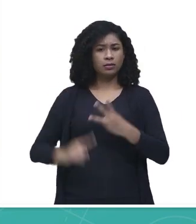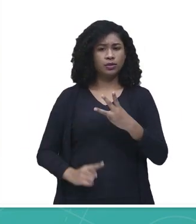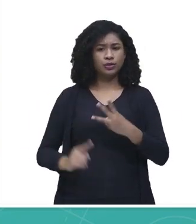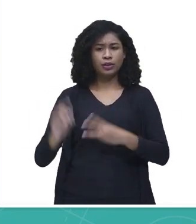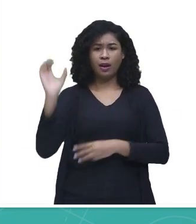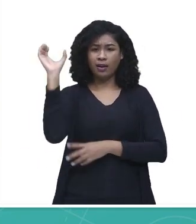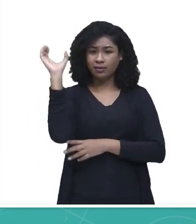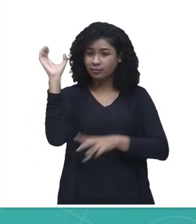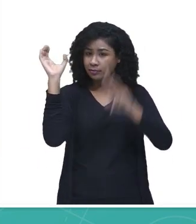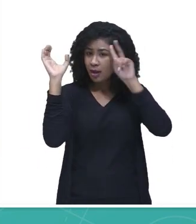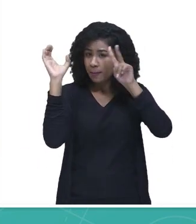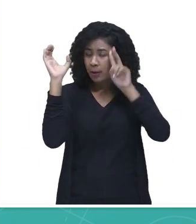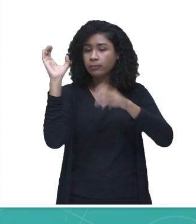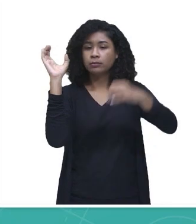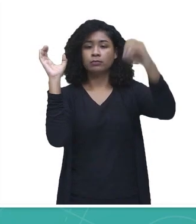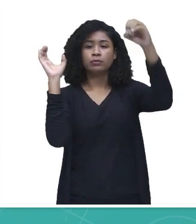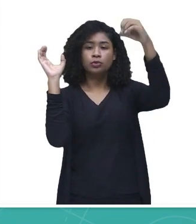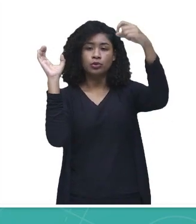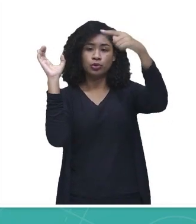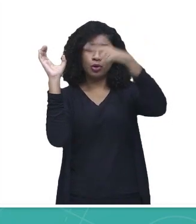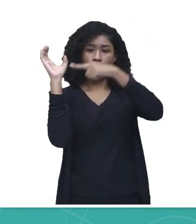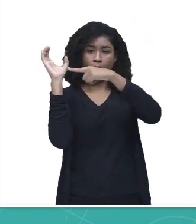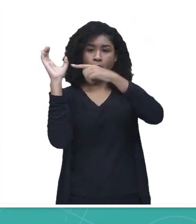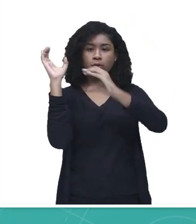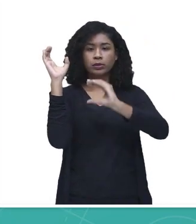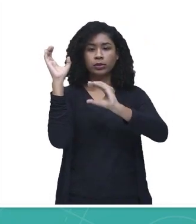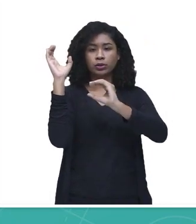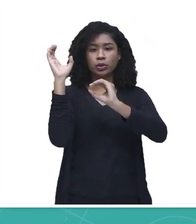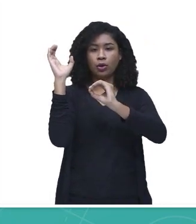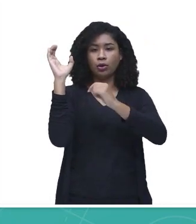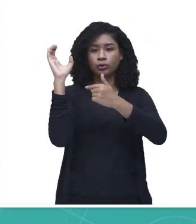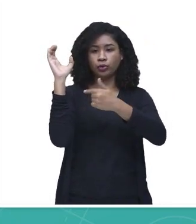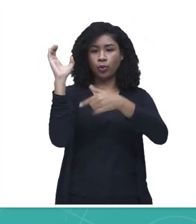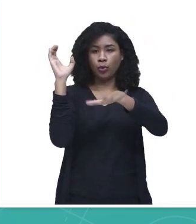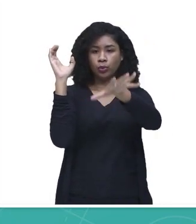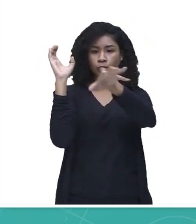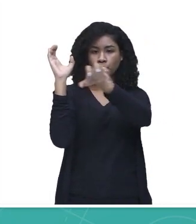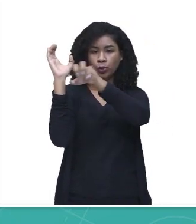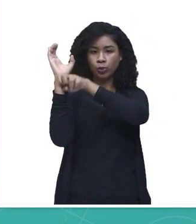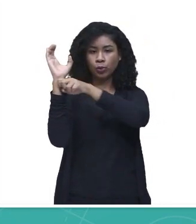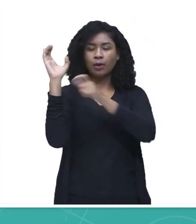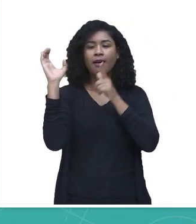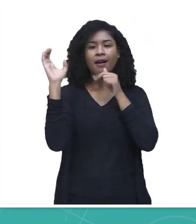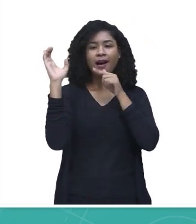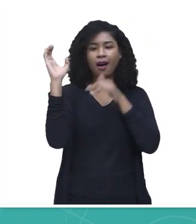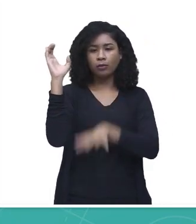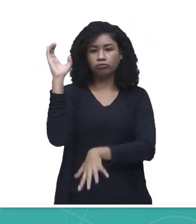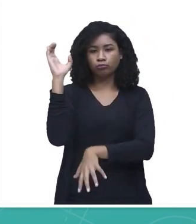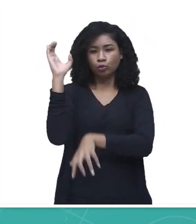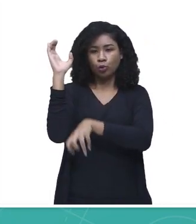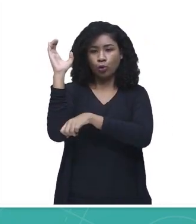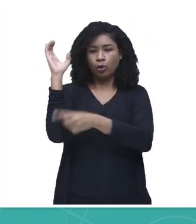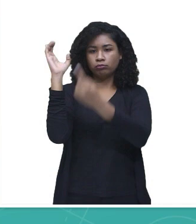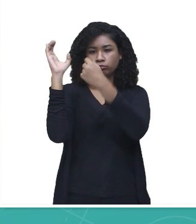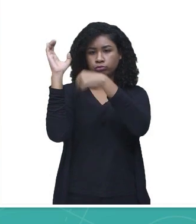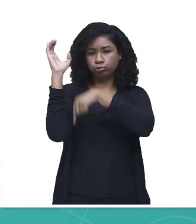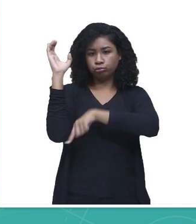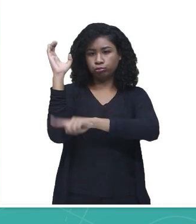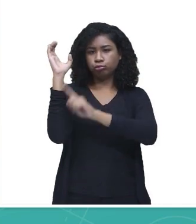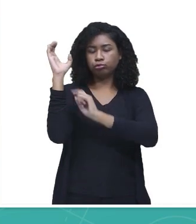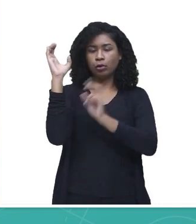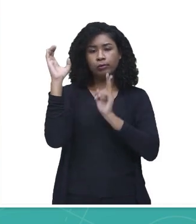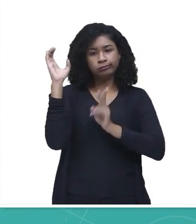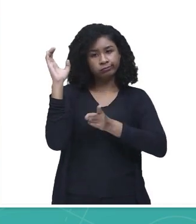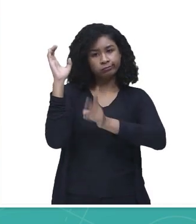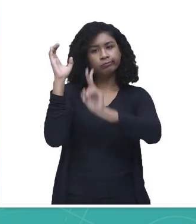da fotossíntese já gerou oxigênio e glicose, tá bom? Então, é uma matemática bem simples